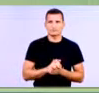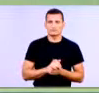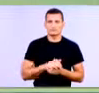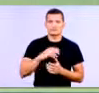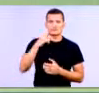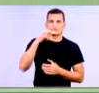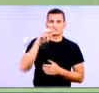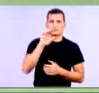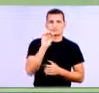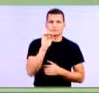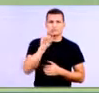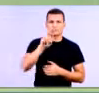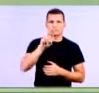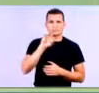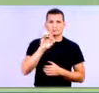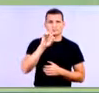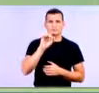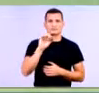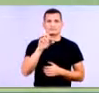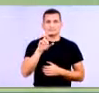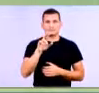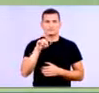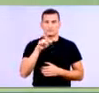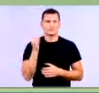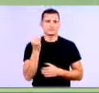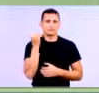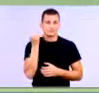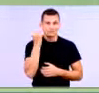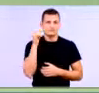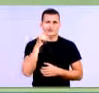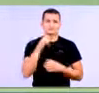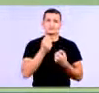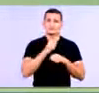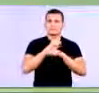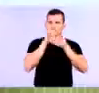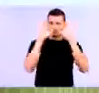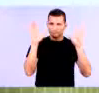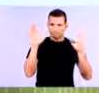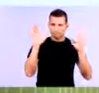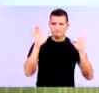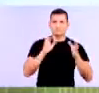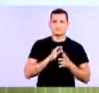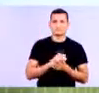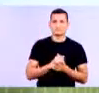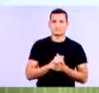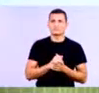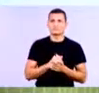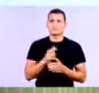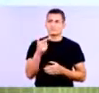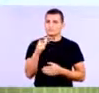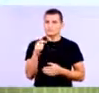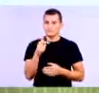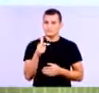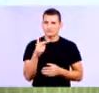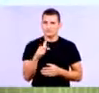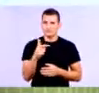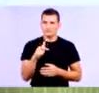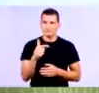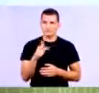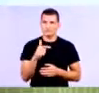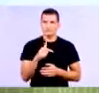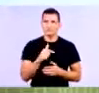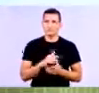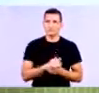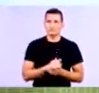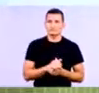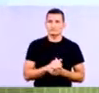provedor dos recursos, é importante que ele seja claro mesmo, para que não tenha, vamos